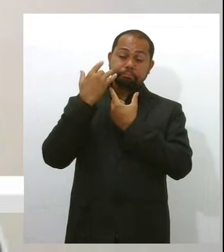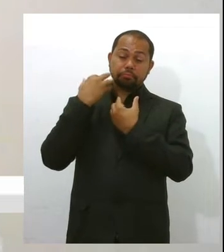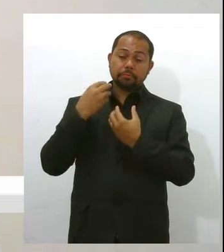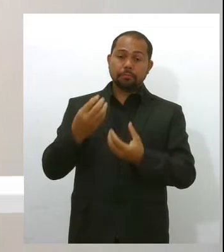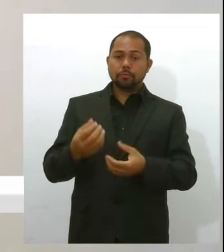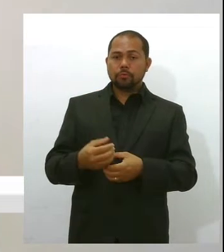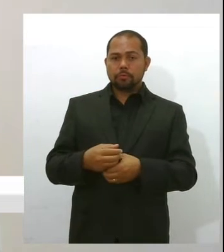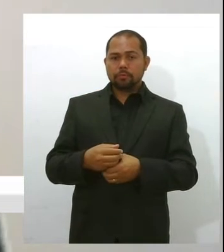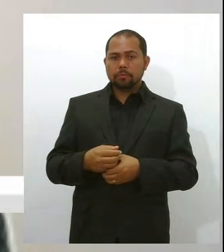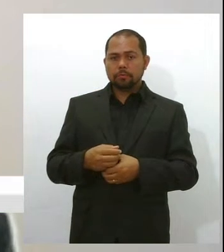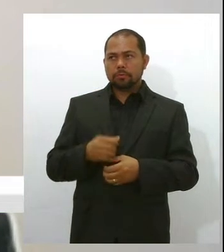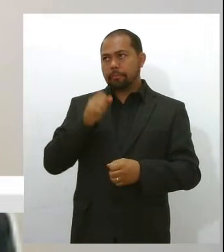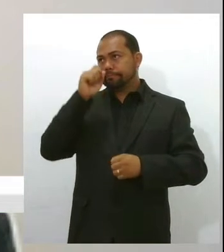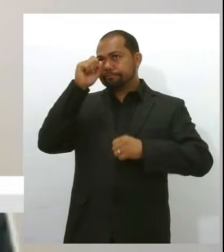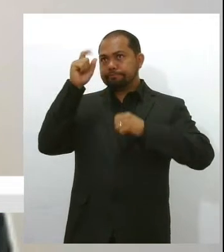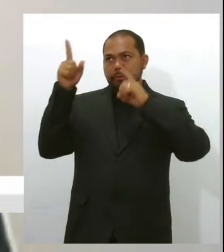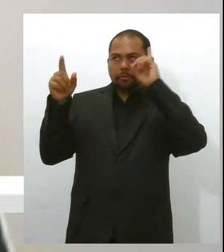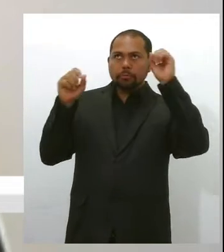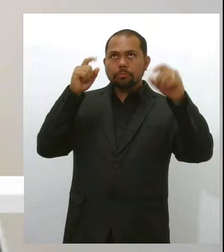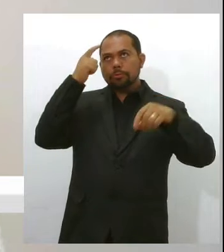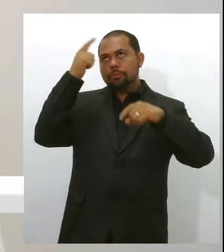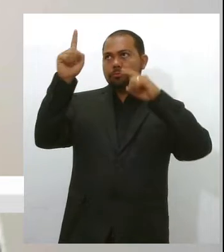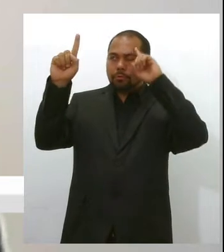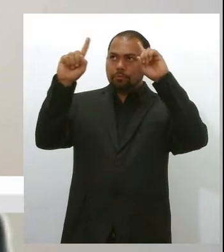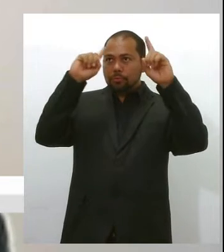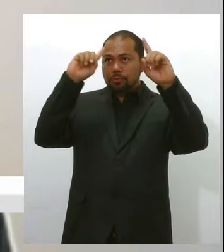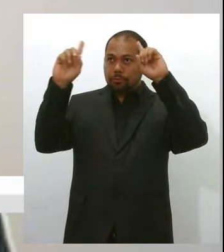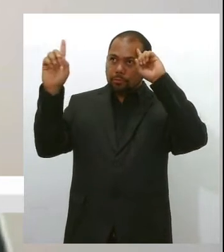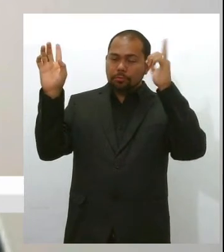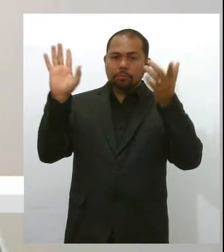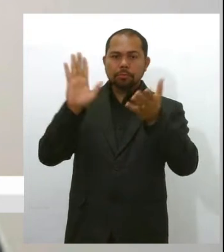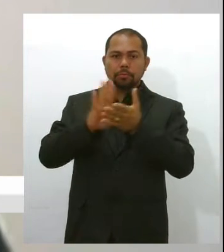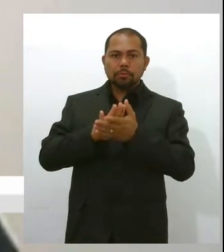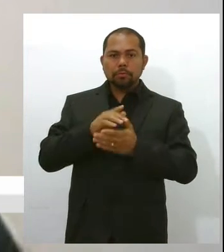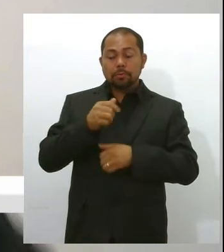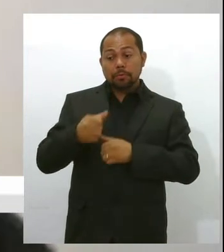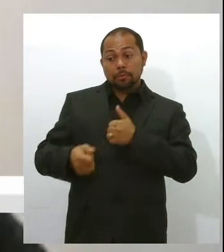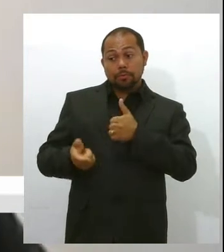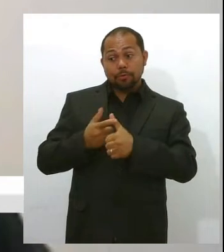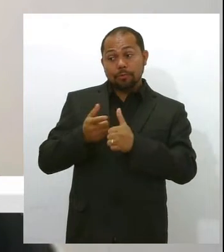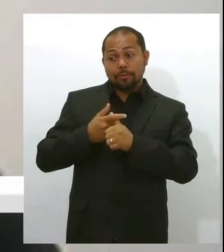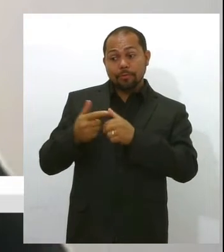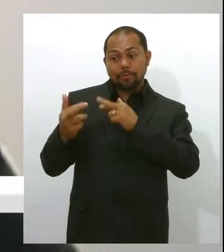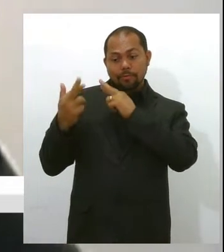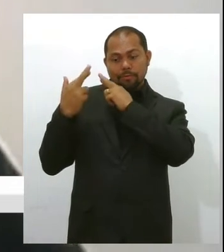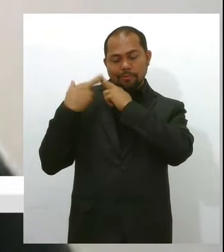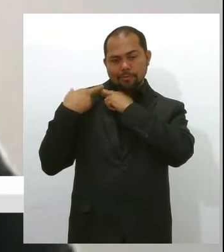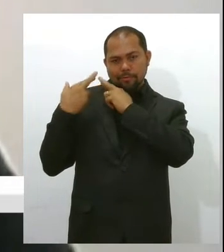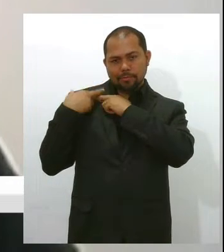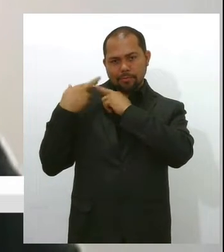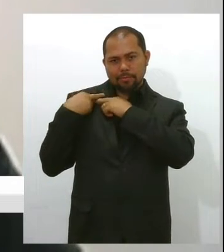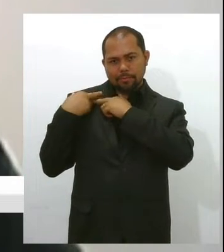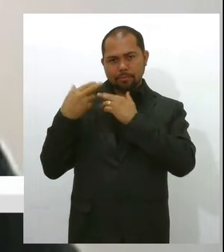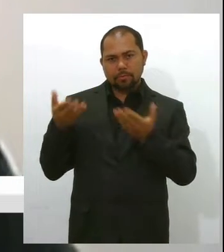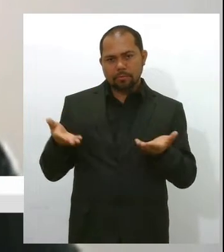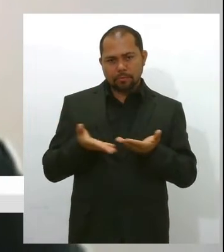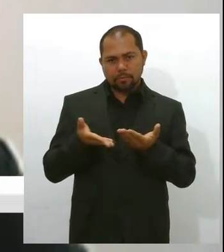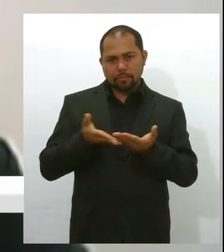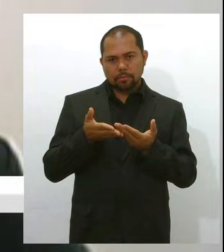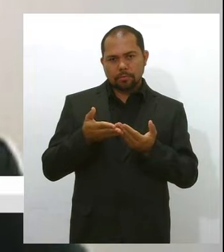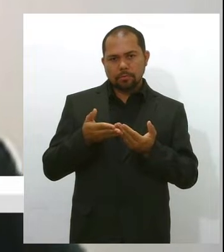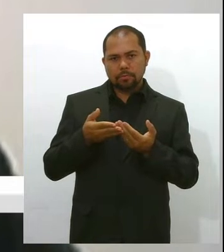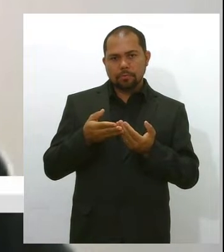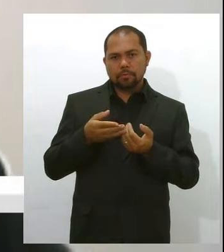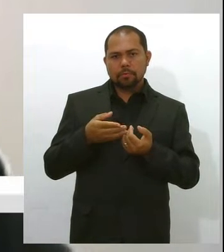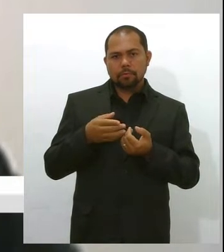O primeiro estalo para mim foi da responsabilidade, assim, né? Agora eu existo também para